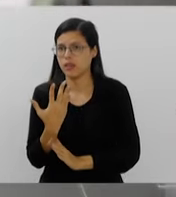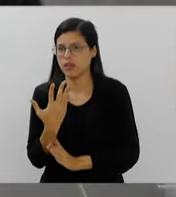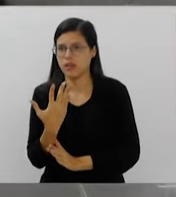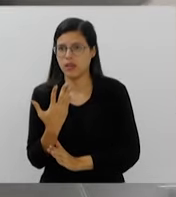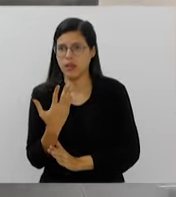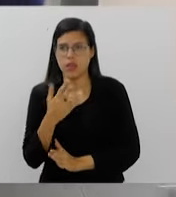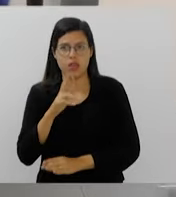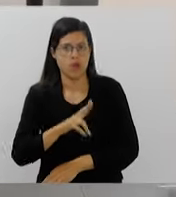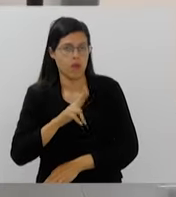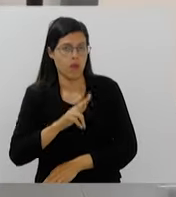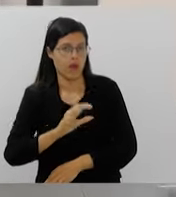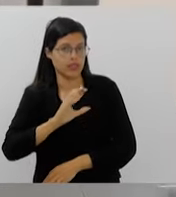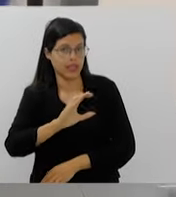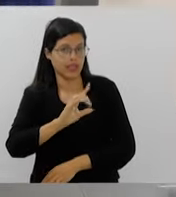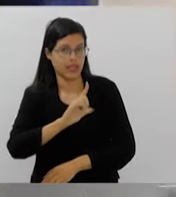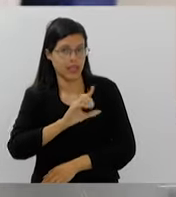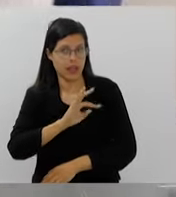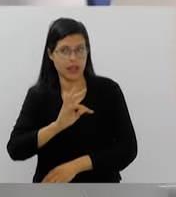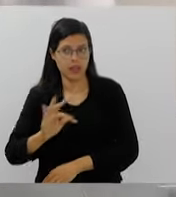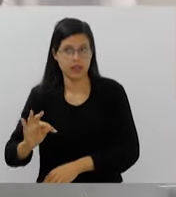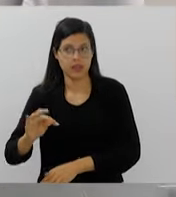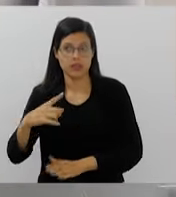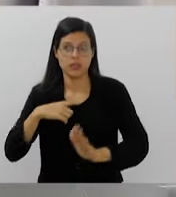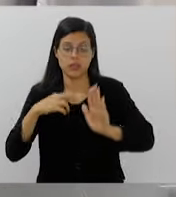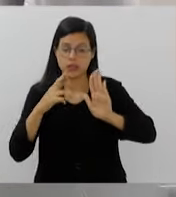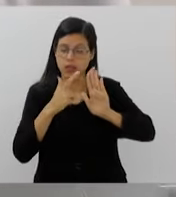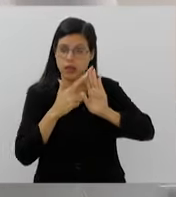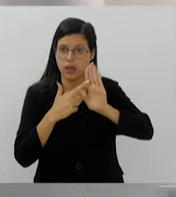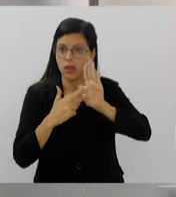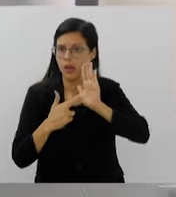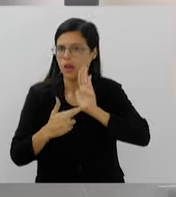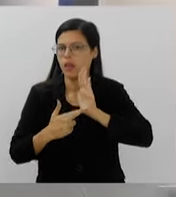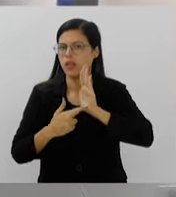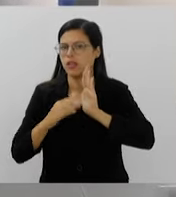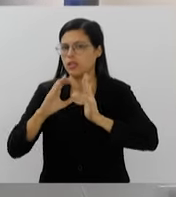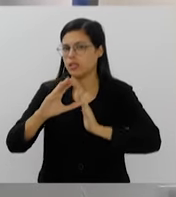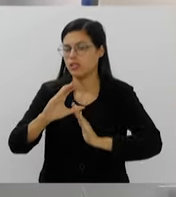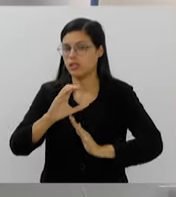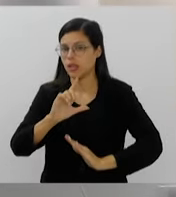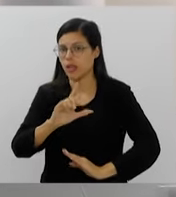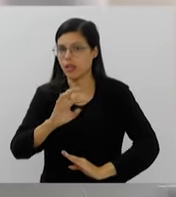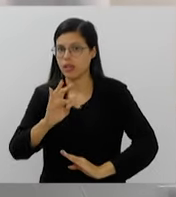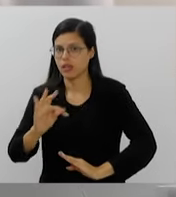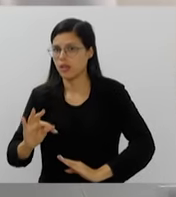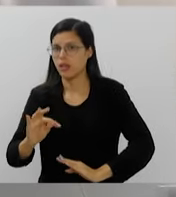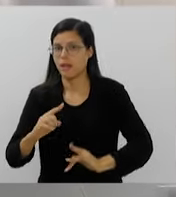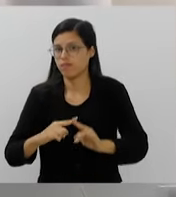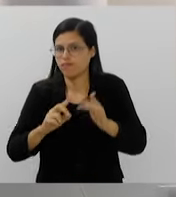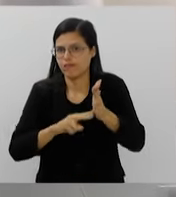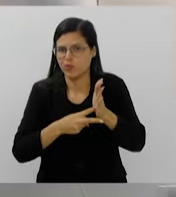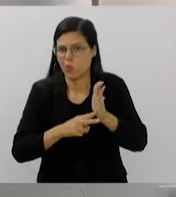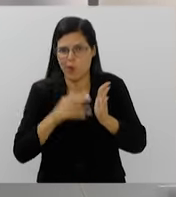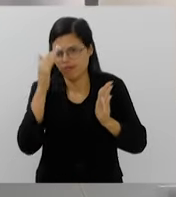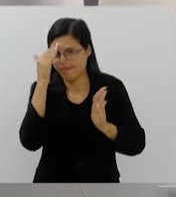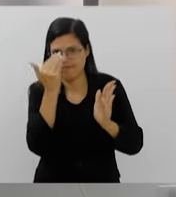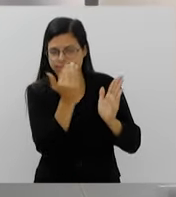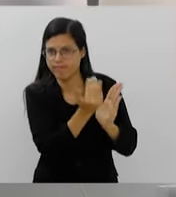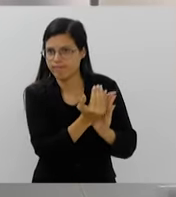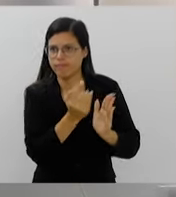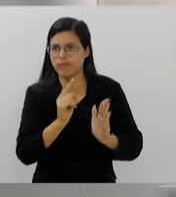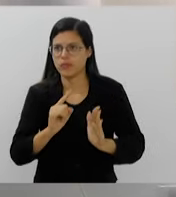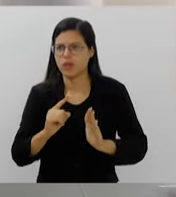é seletizado, pelos ditames impostos pela CLT. Tem uma seção especial da CLT, que, salvo engano,